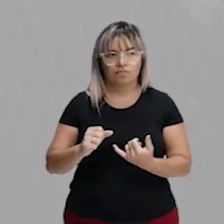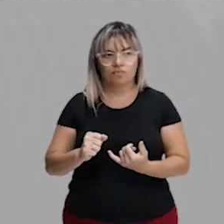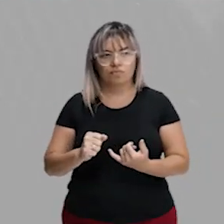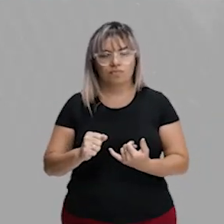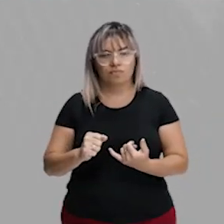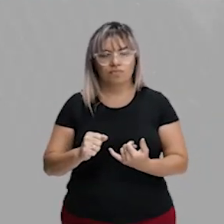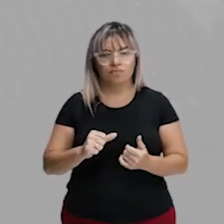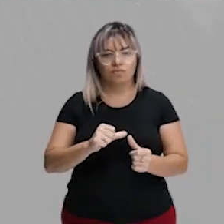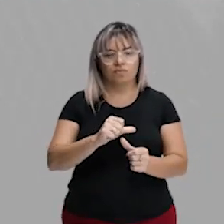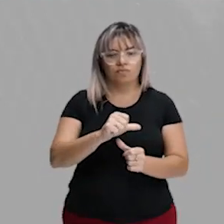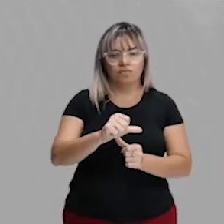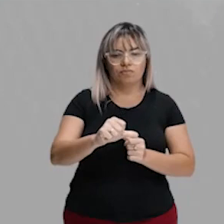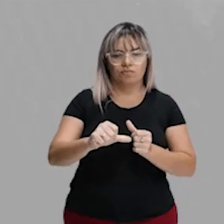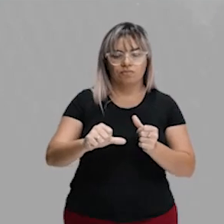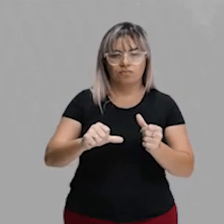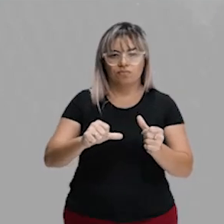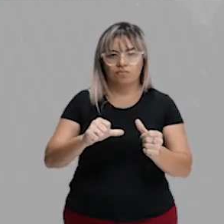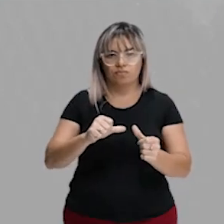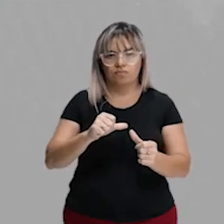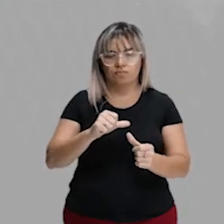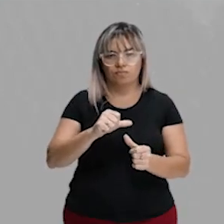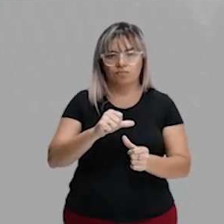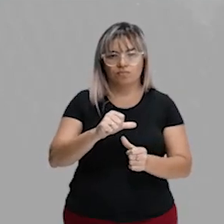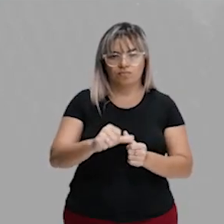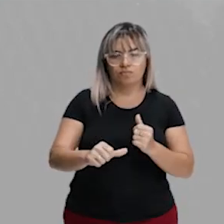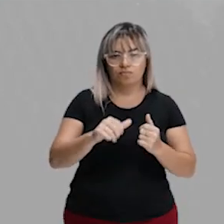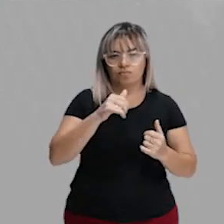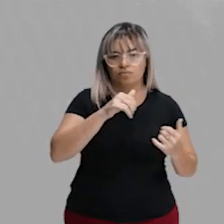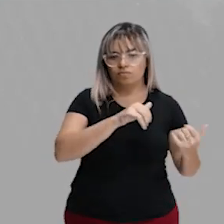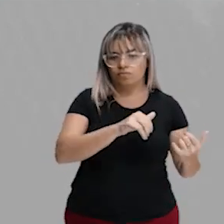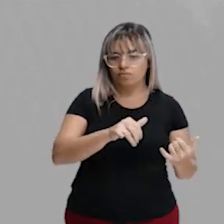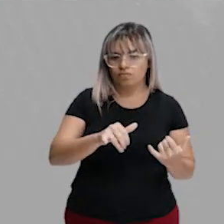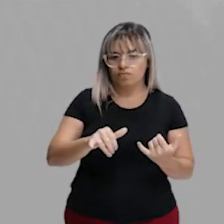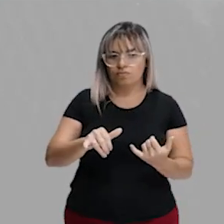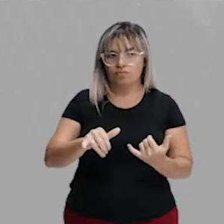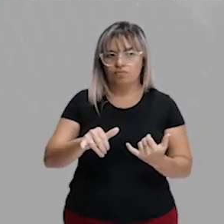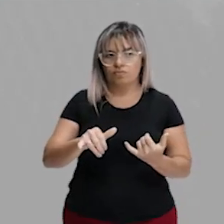a energia elétrica, ok, em,